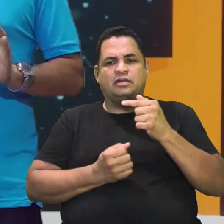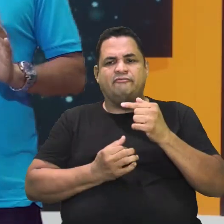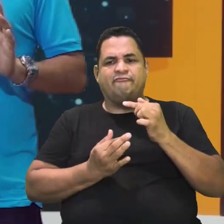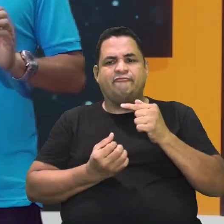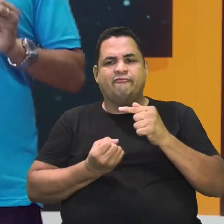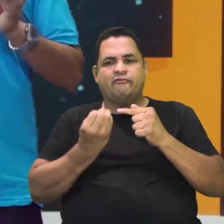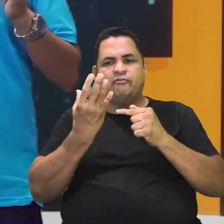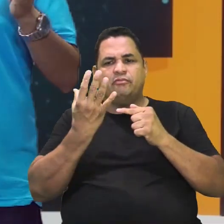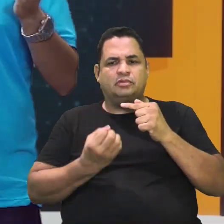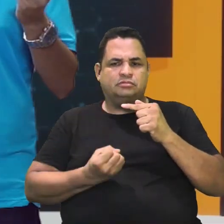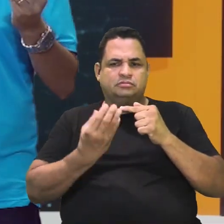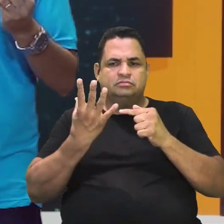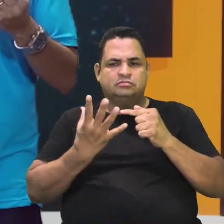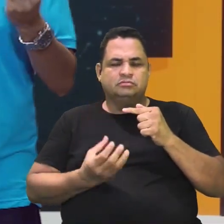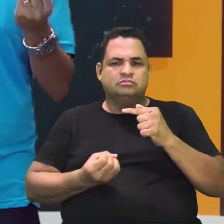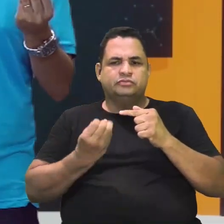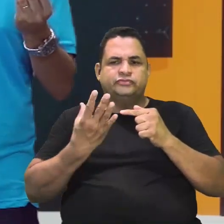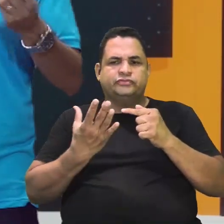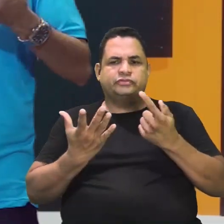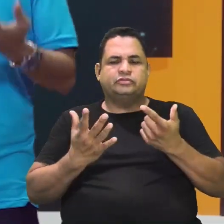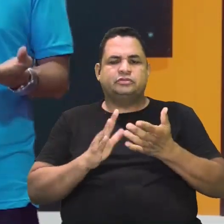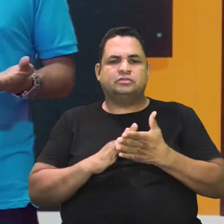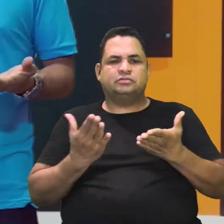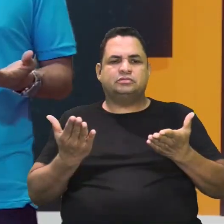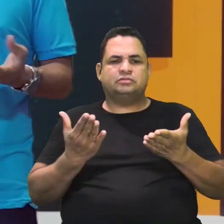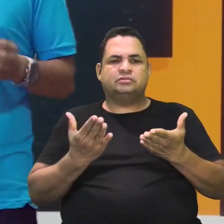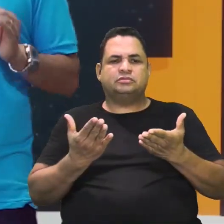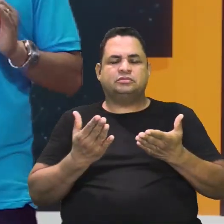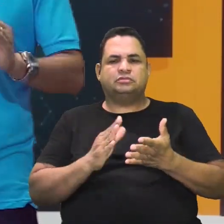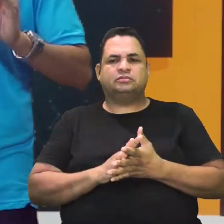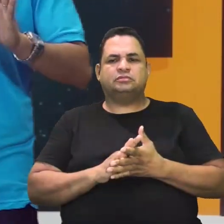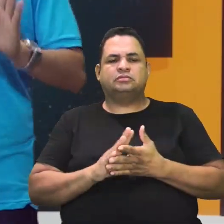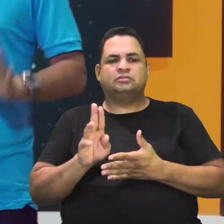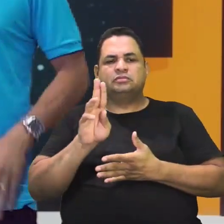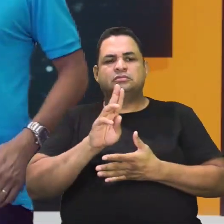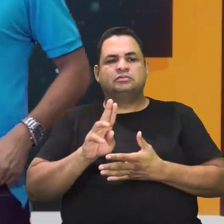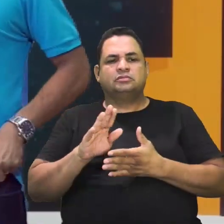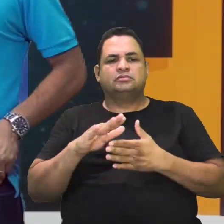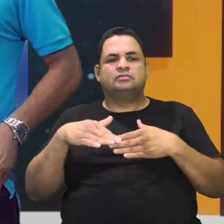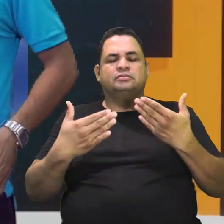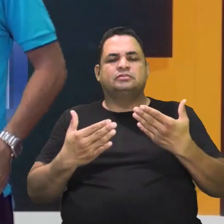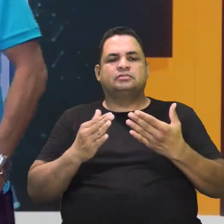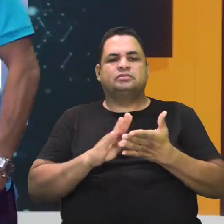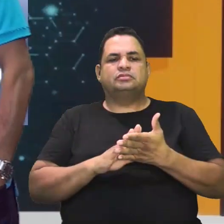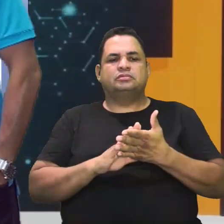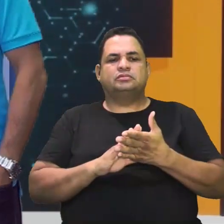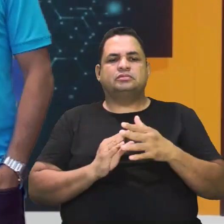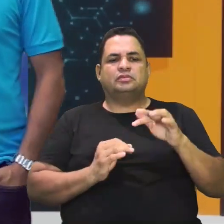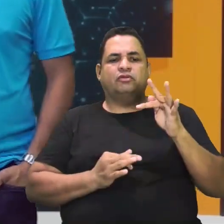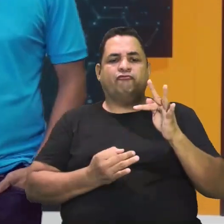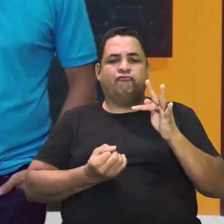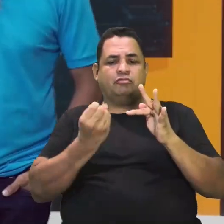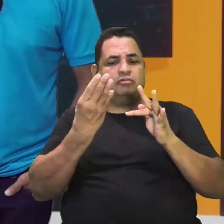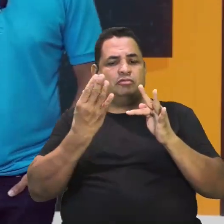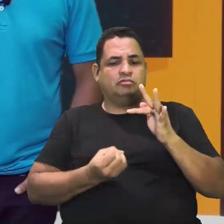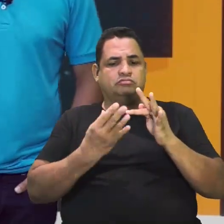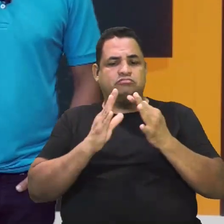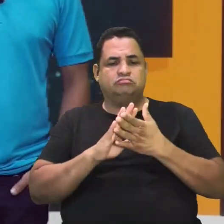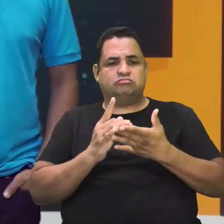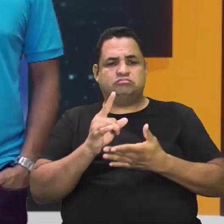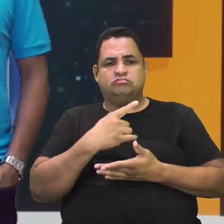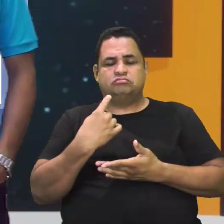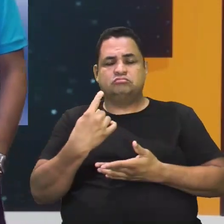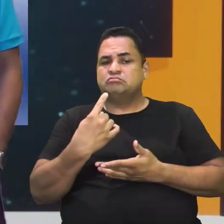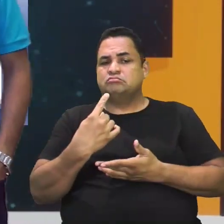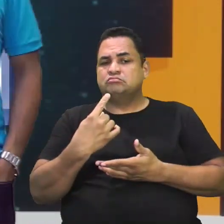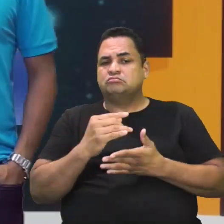você aplicar. Tem que entender a situação e fazer a aplicação. Não adianta nada, né? Aí as fórmulas só ajudam quem sabe. Isso. Só